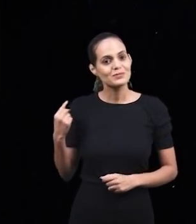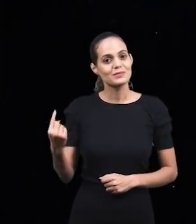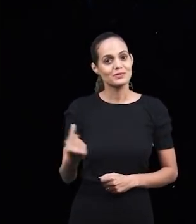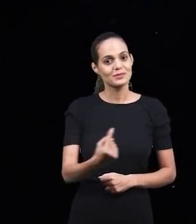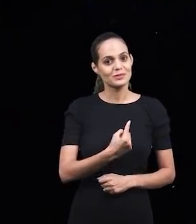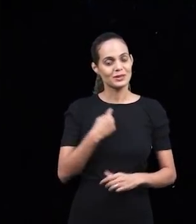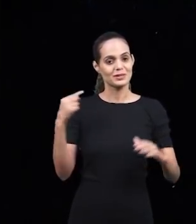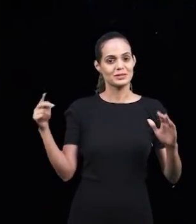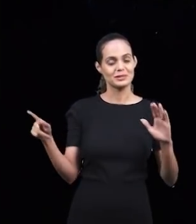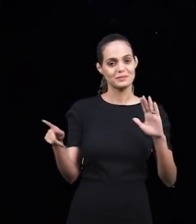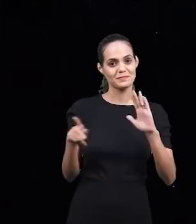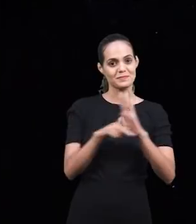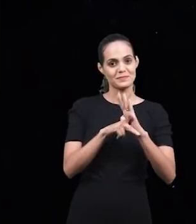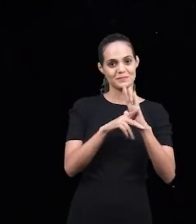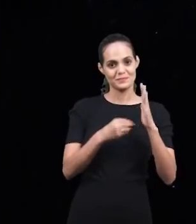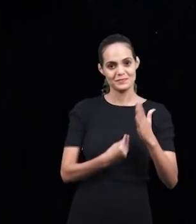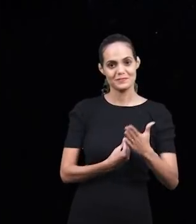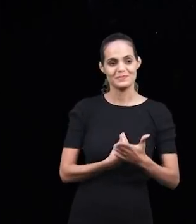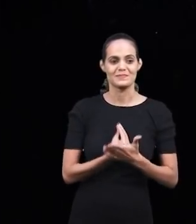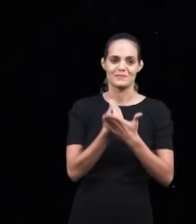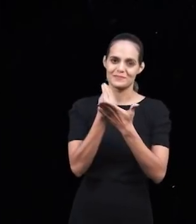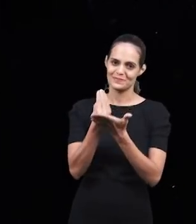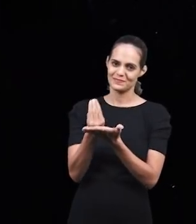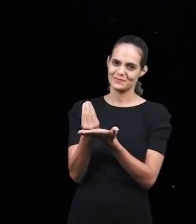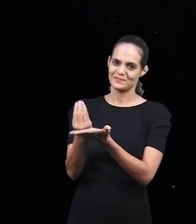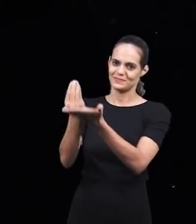ti, Senhor.